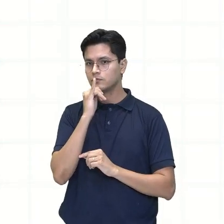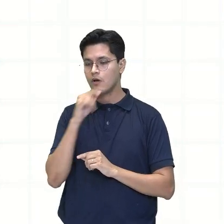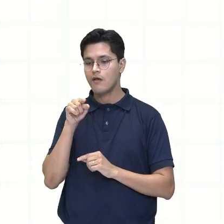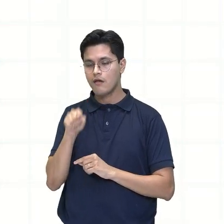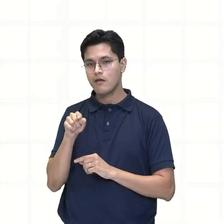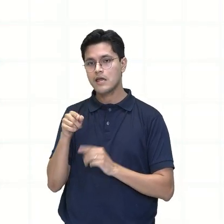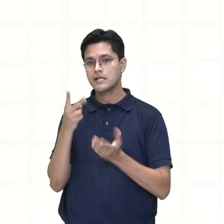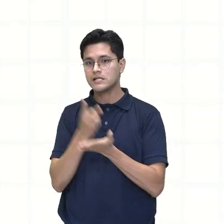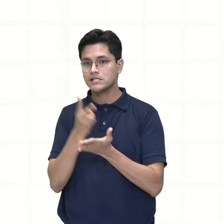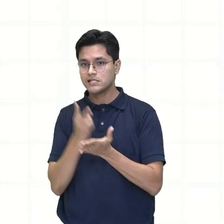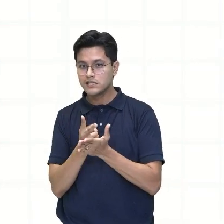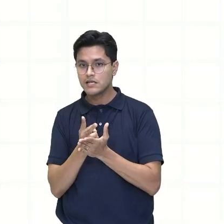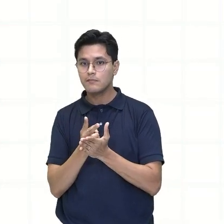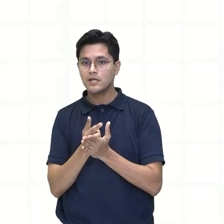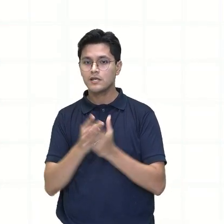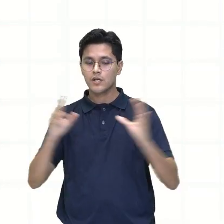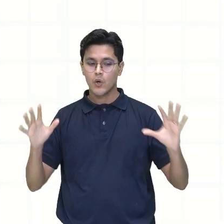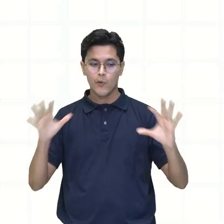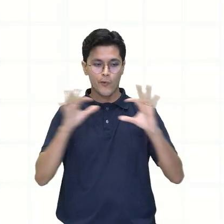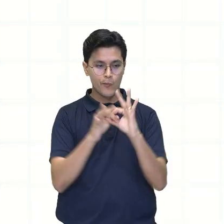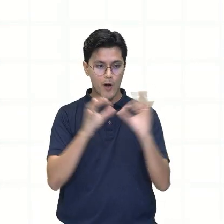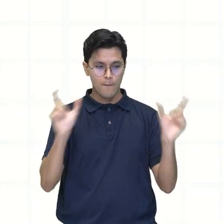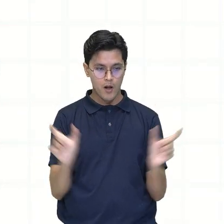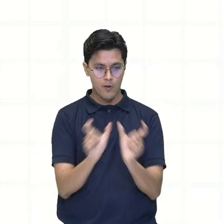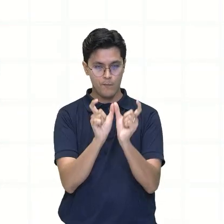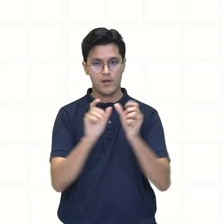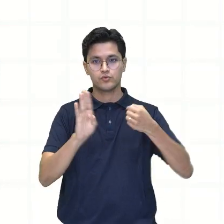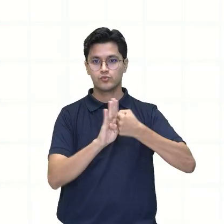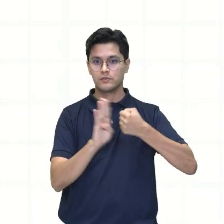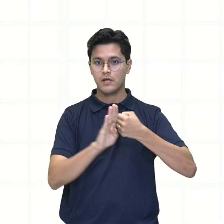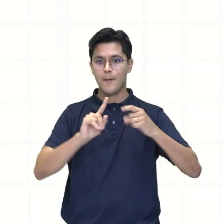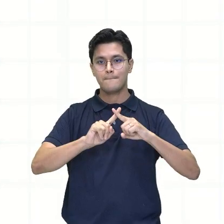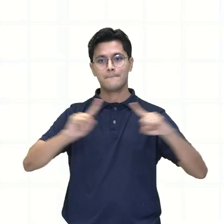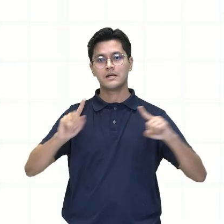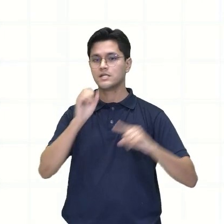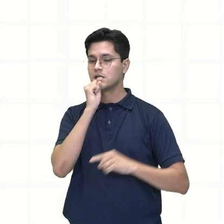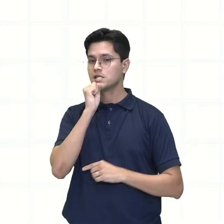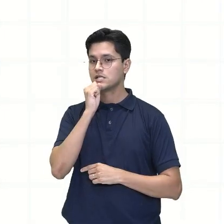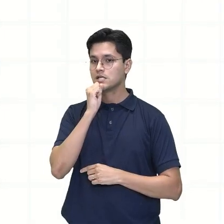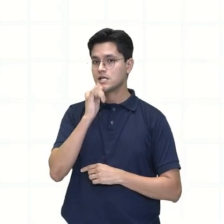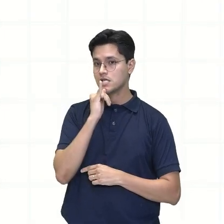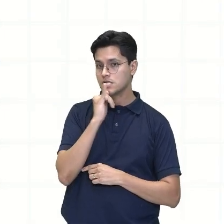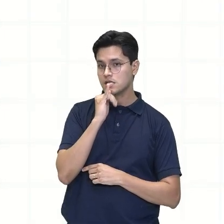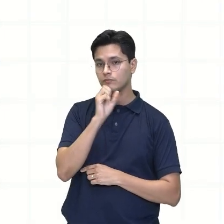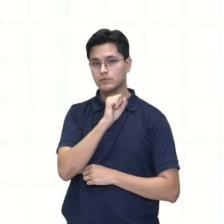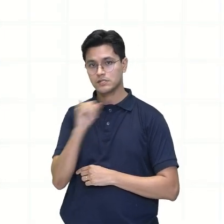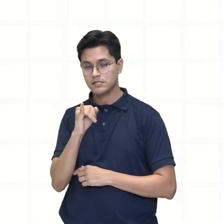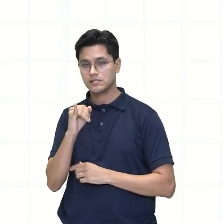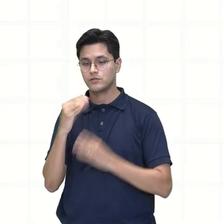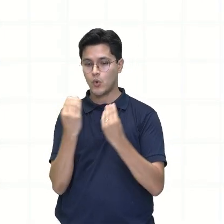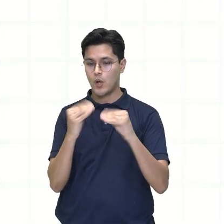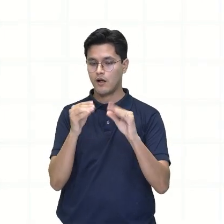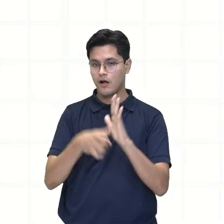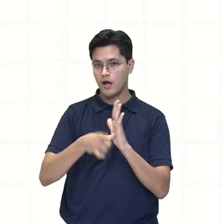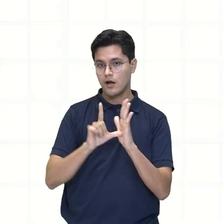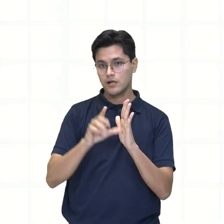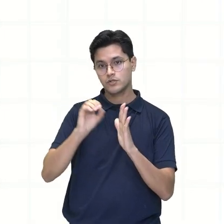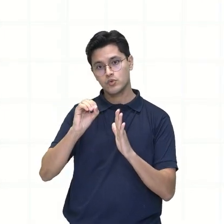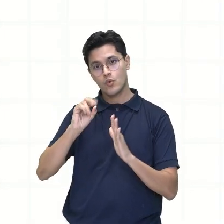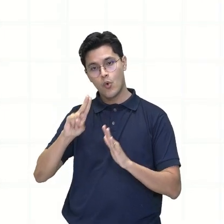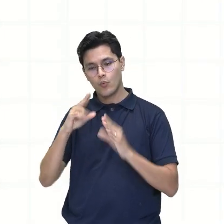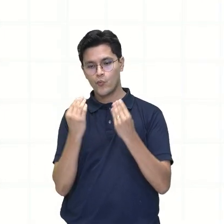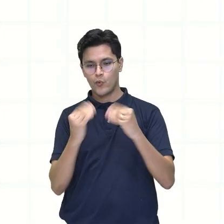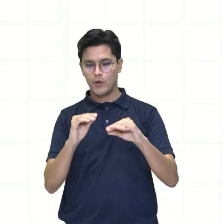com o nosso substantivo, certo? Mas dependendo de onde, se ele vem antes ou vem depois, ele vai dar uma intenção ali,